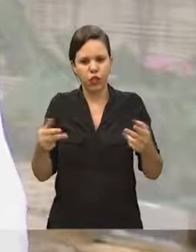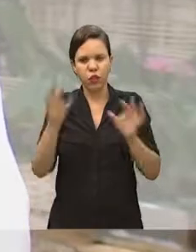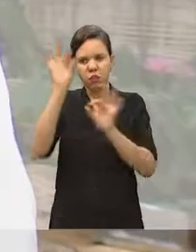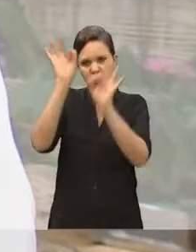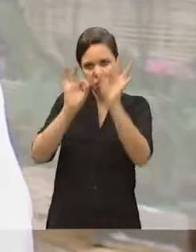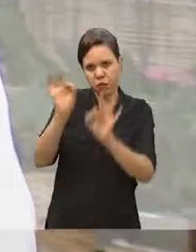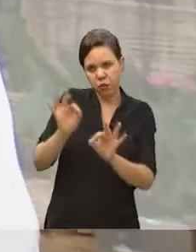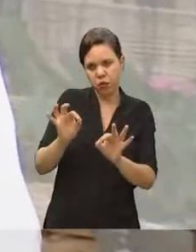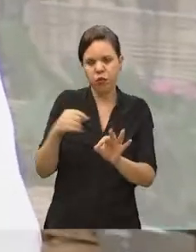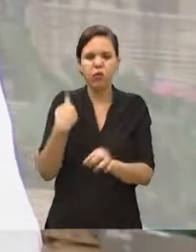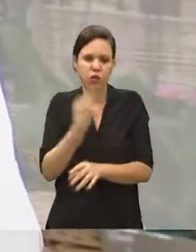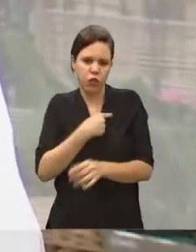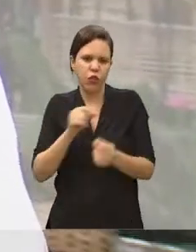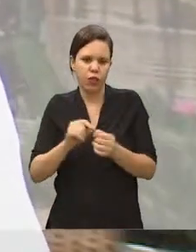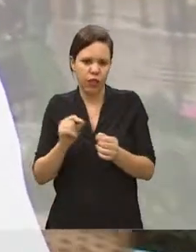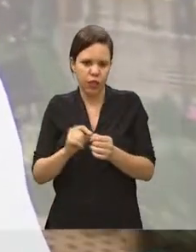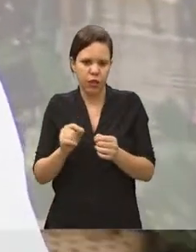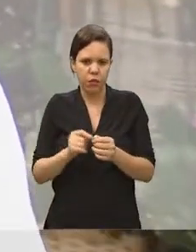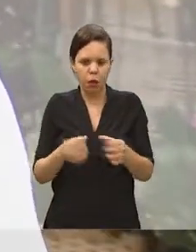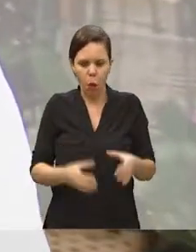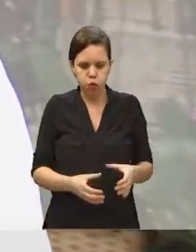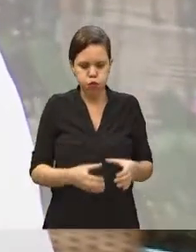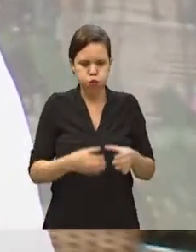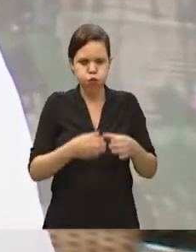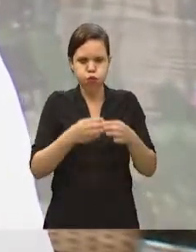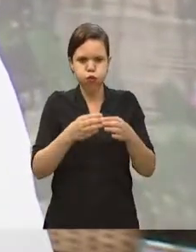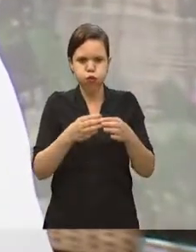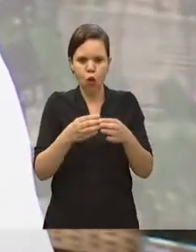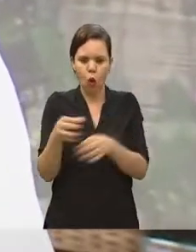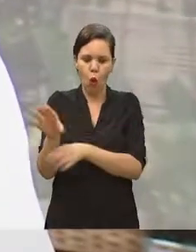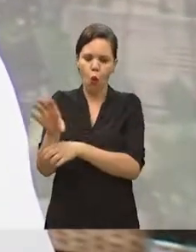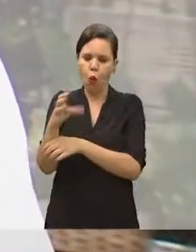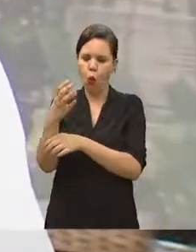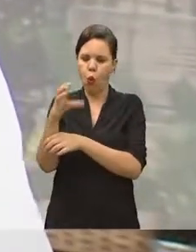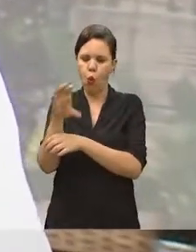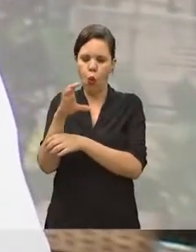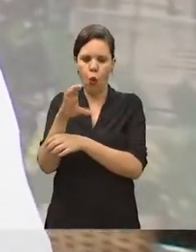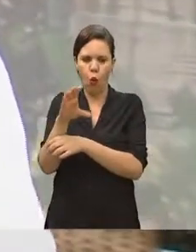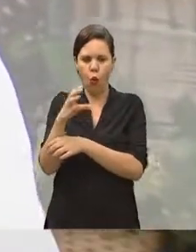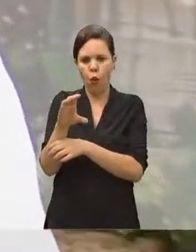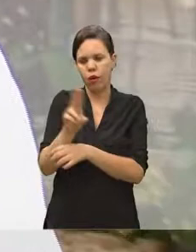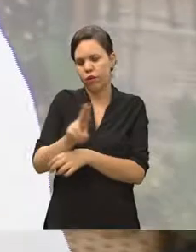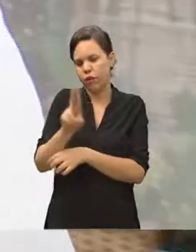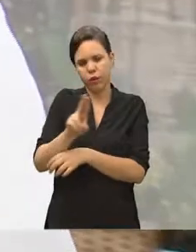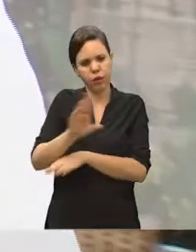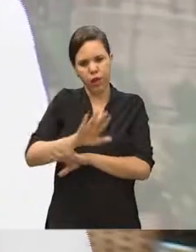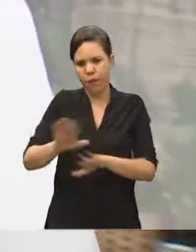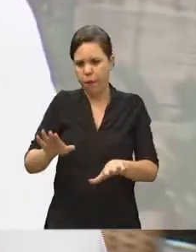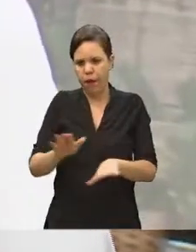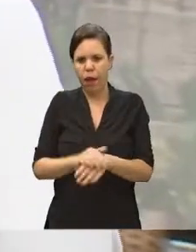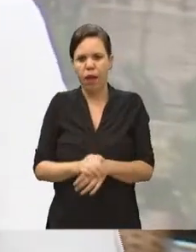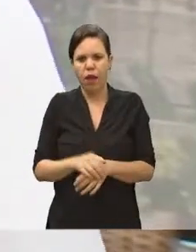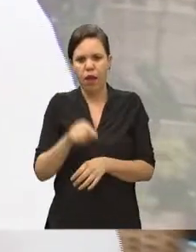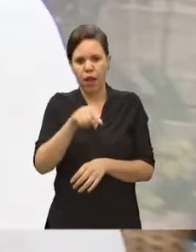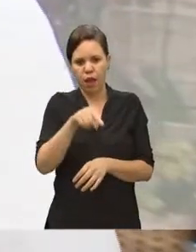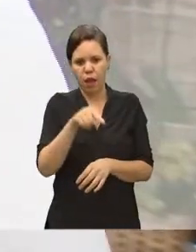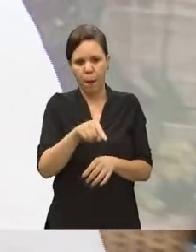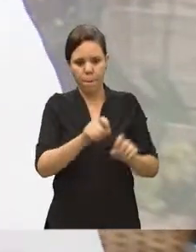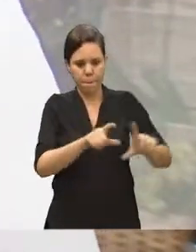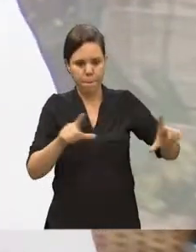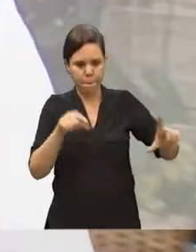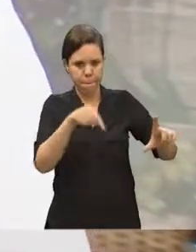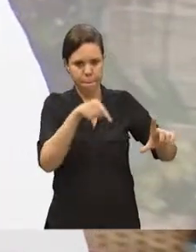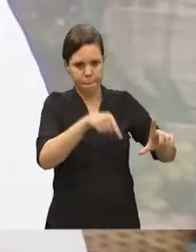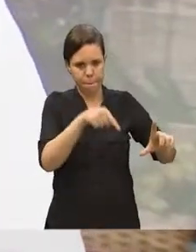decoração. Então foi o que nós fizemos com as garrafinhas, com o ventilador que estava fora de uso, com esse porta-placa, né, que a gente